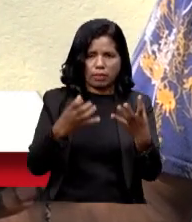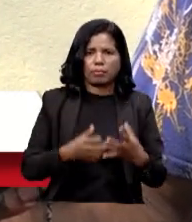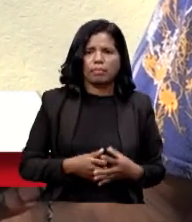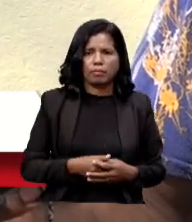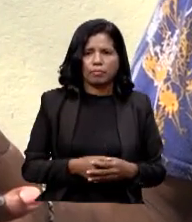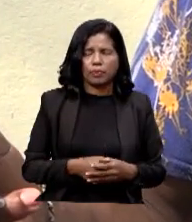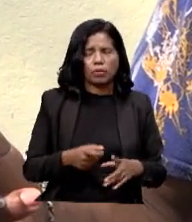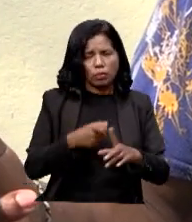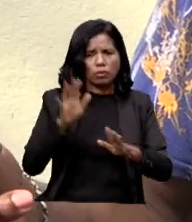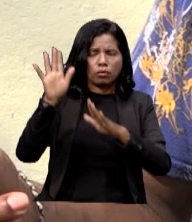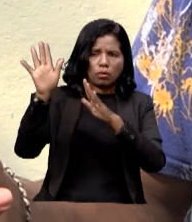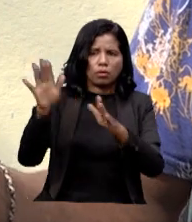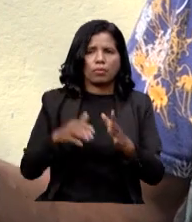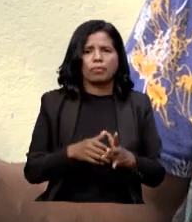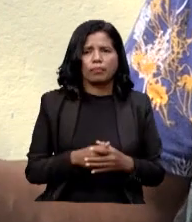Os Forra, os NBNB.